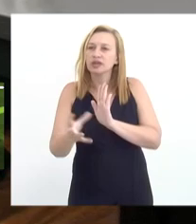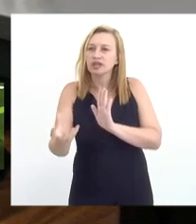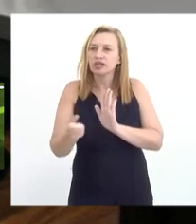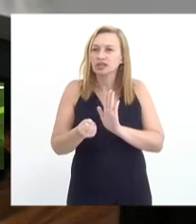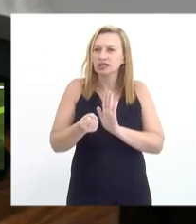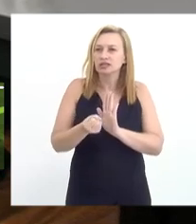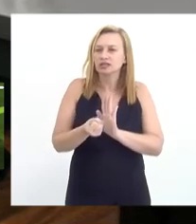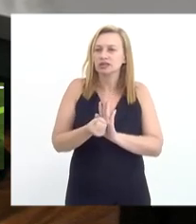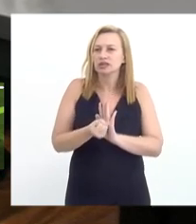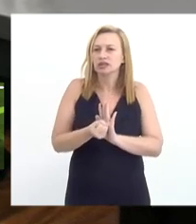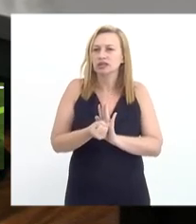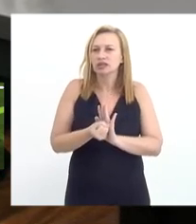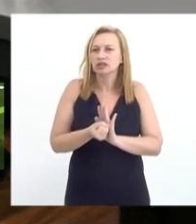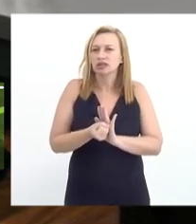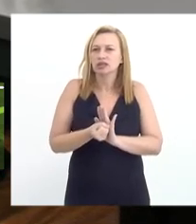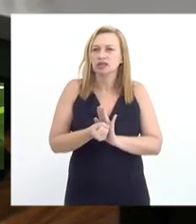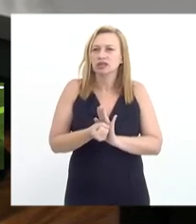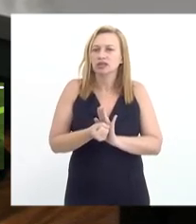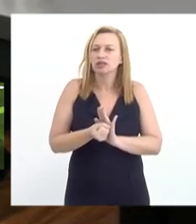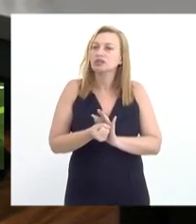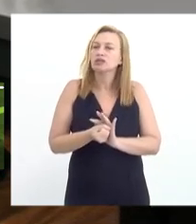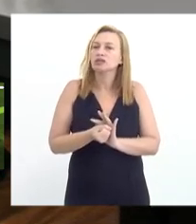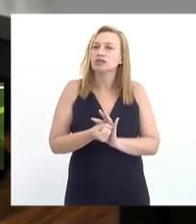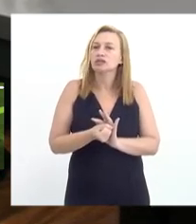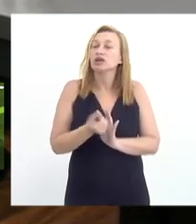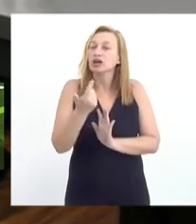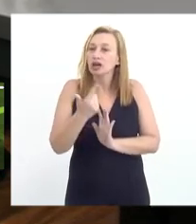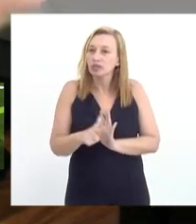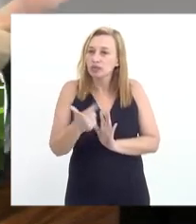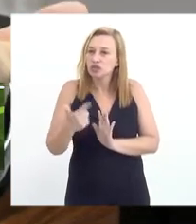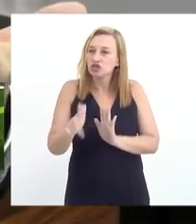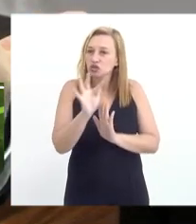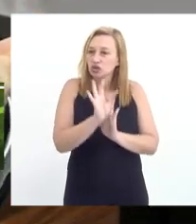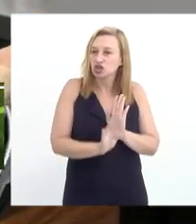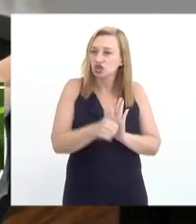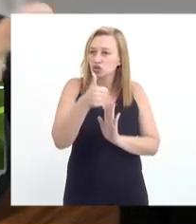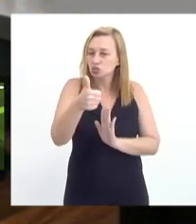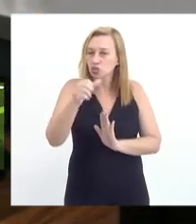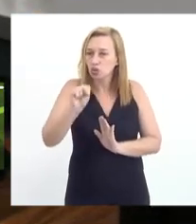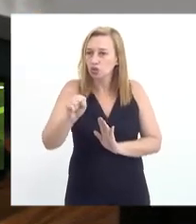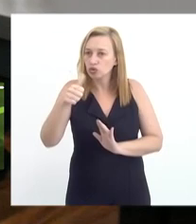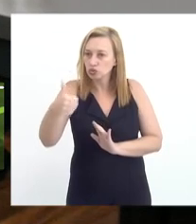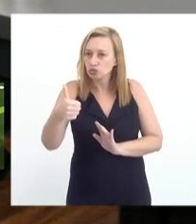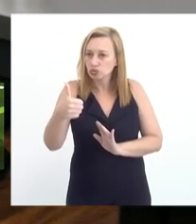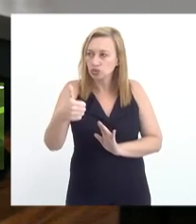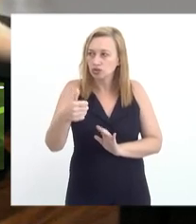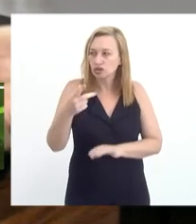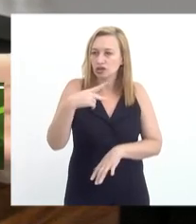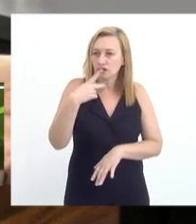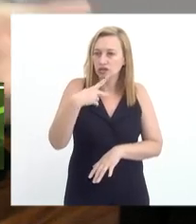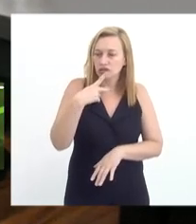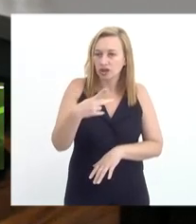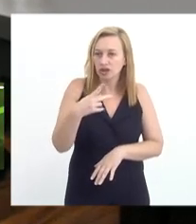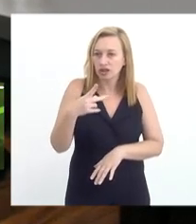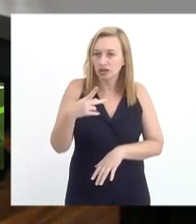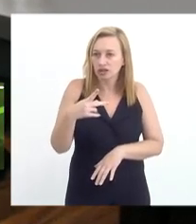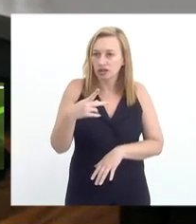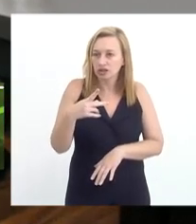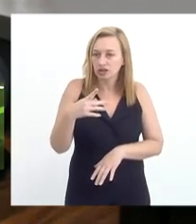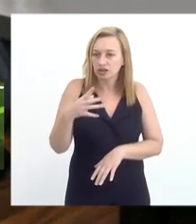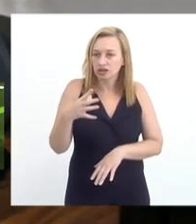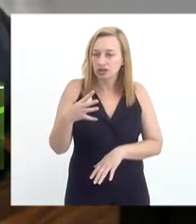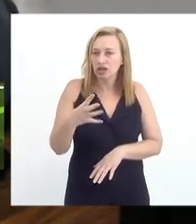dizer Que Repetir O texto Da 181 De dizer Que estão Ressalvados Os